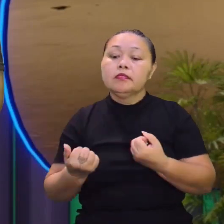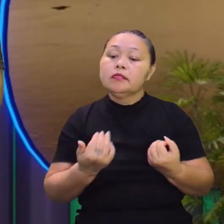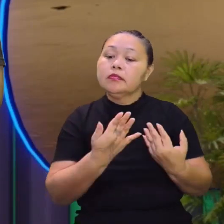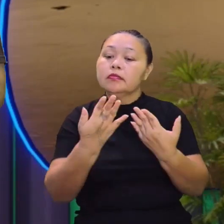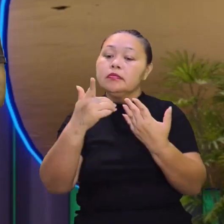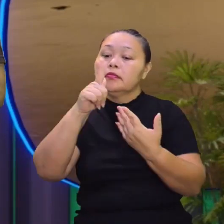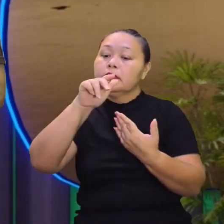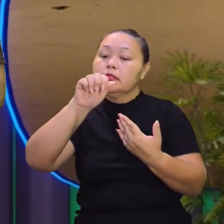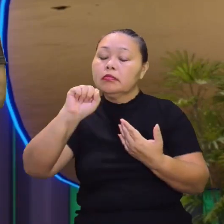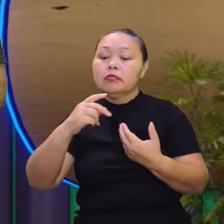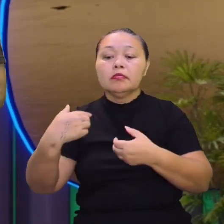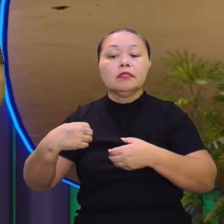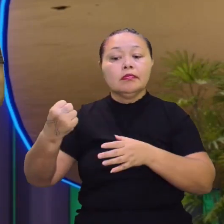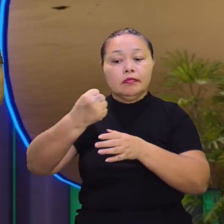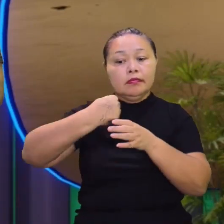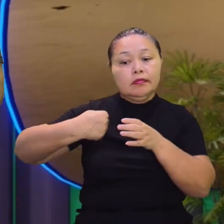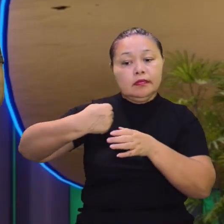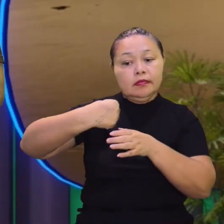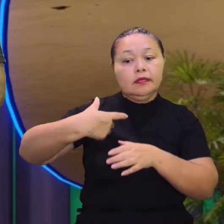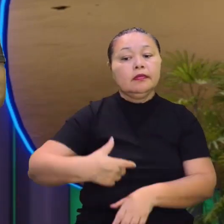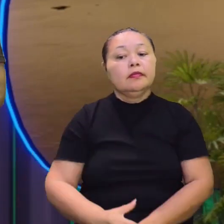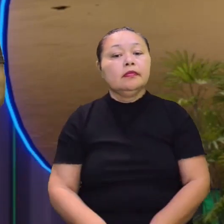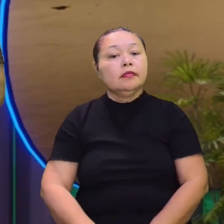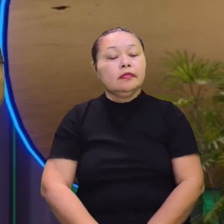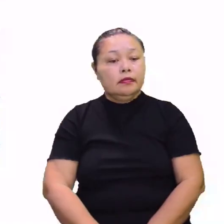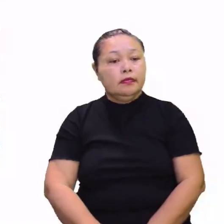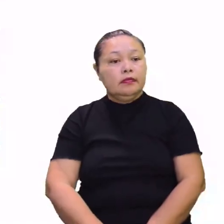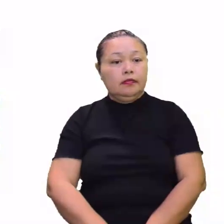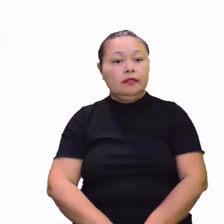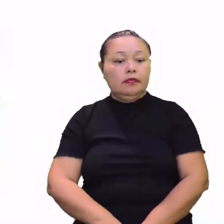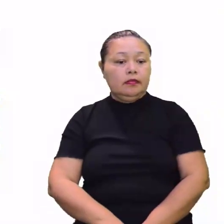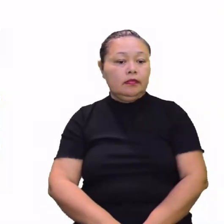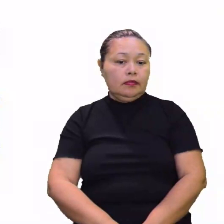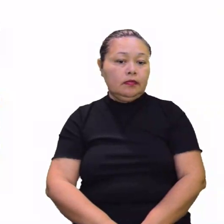gás. Muito bem. Vamos lá.